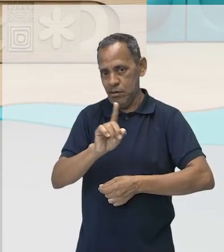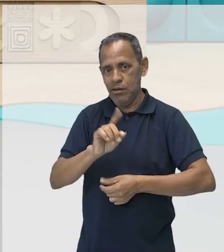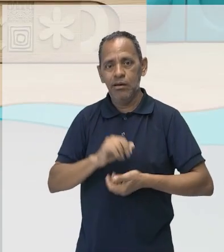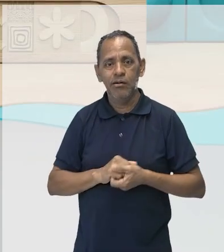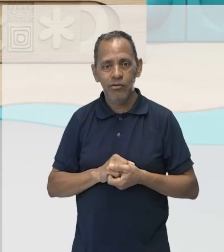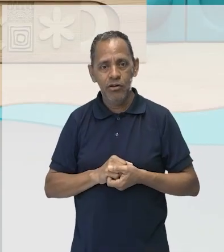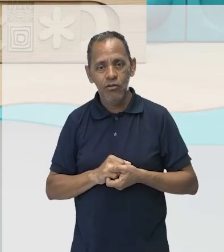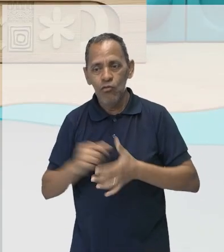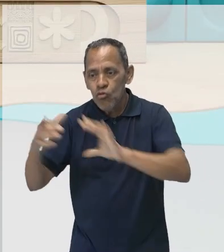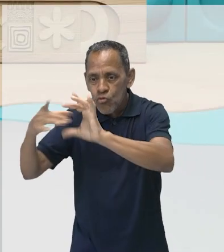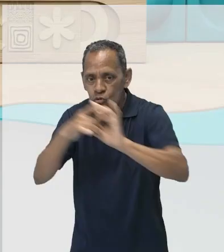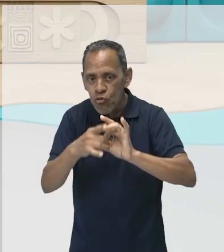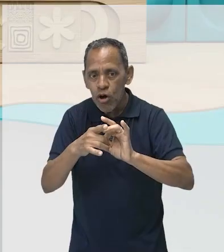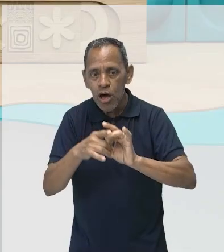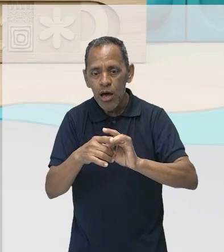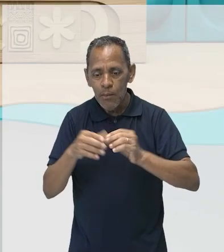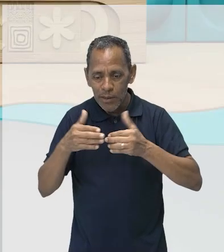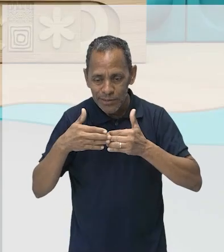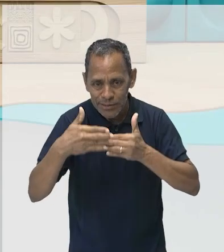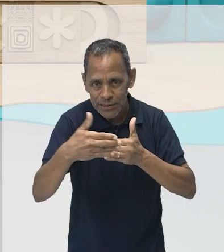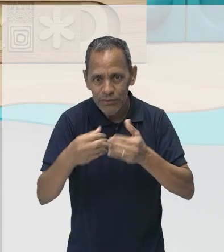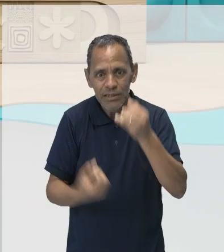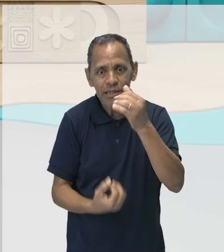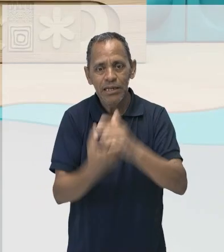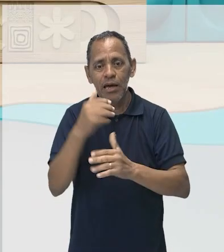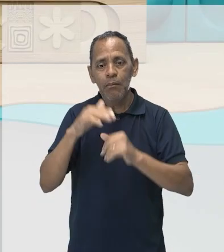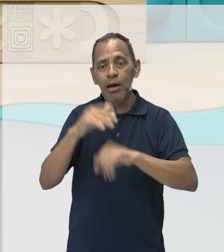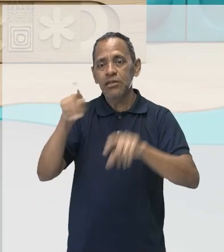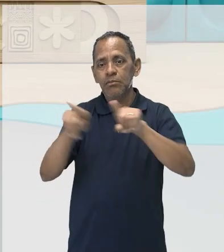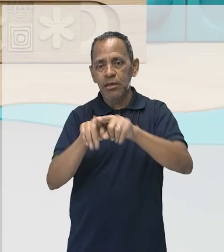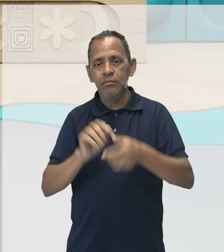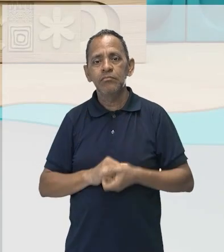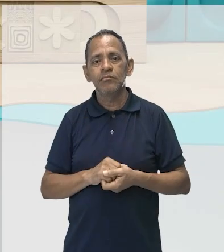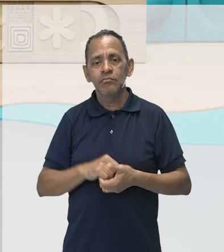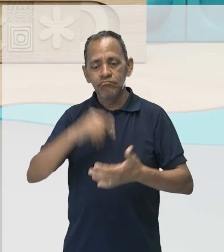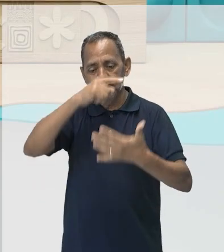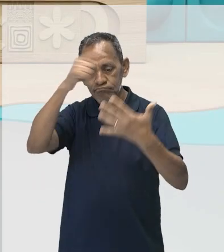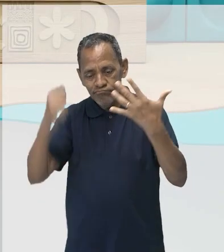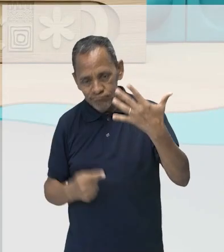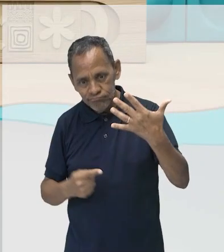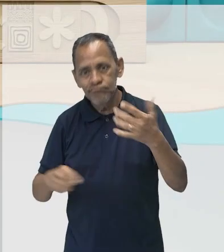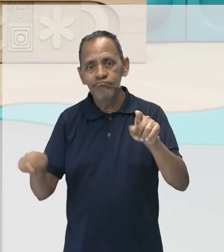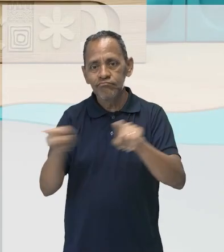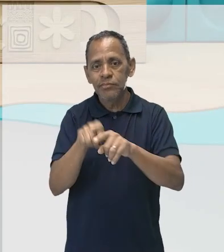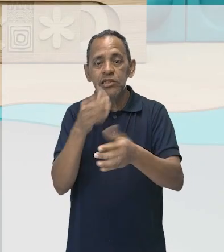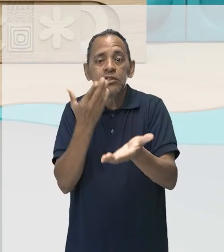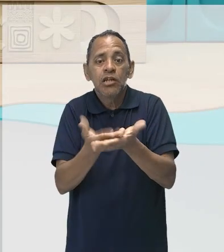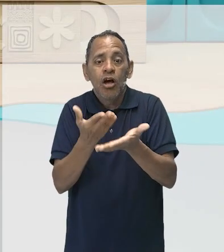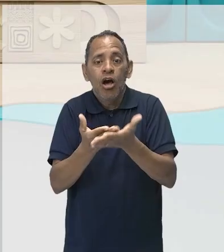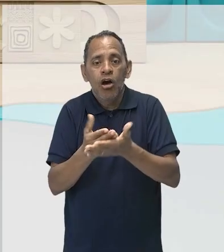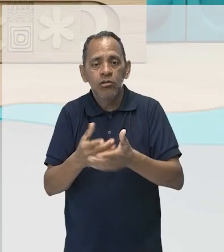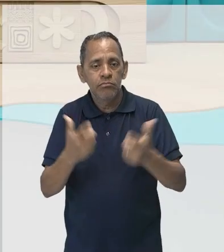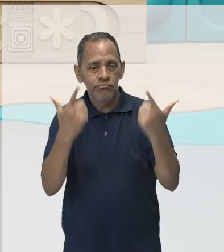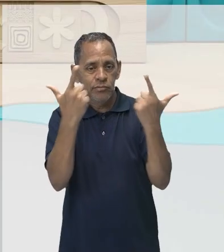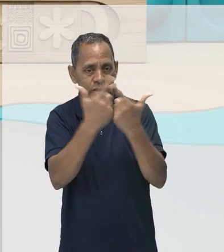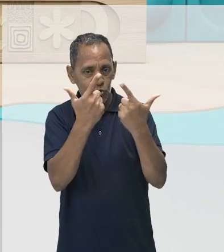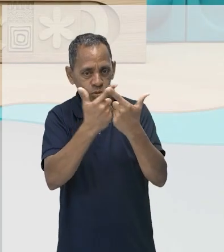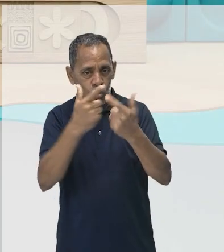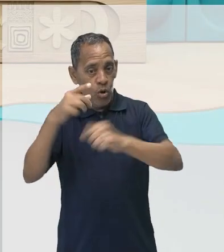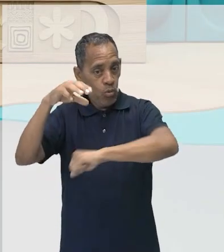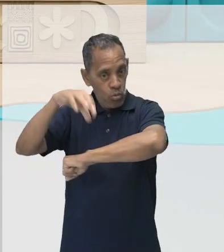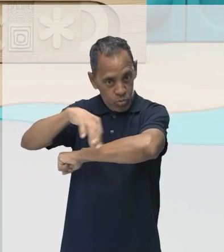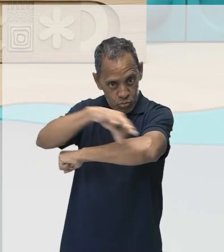se influenciar e, a partir daí, ela vai criar muito mais. Falamos também de outros itens na nossa aula, como